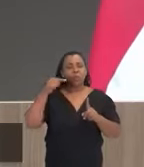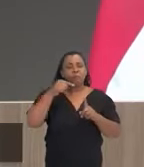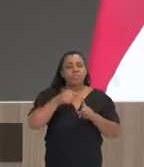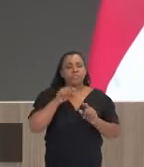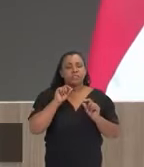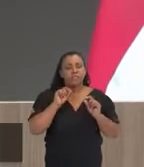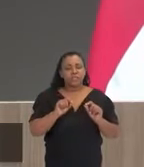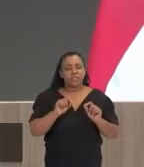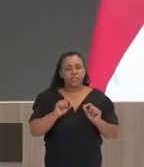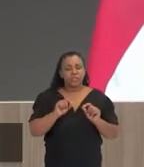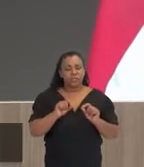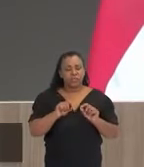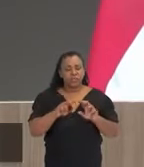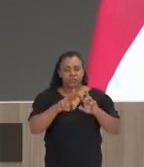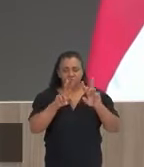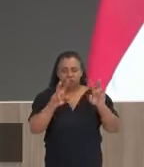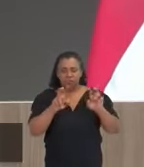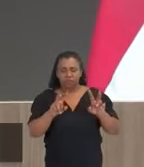tratar dessas questões